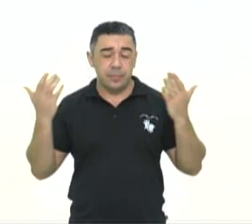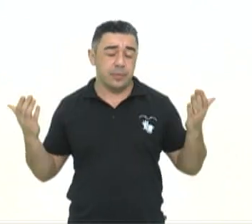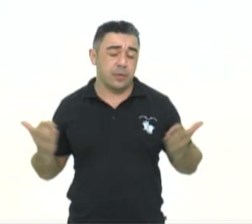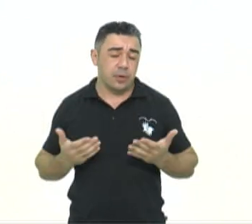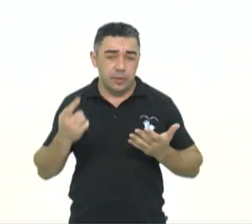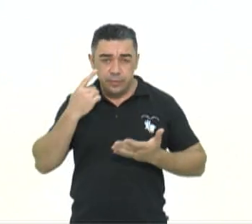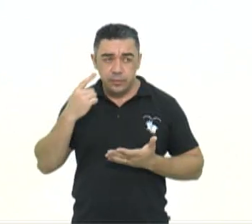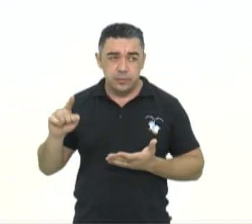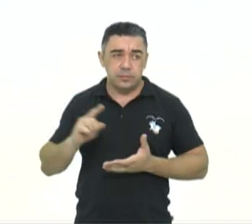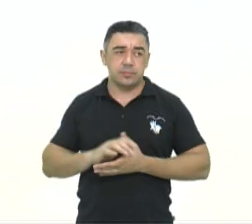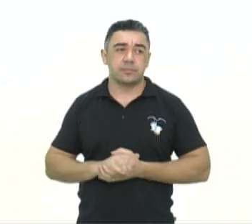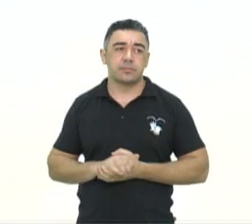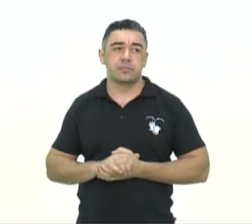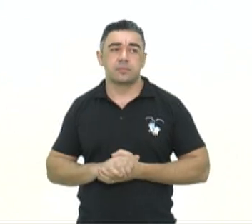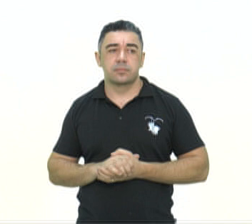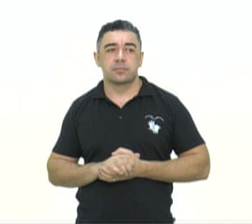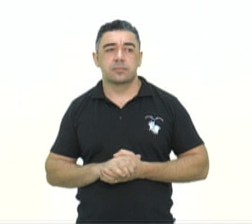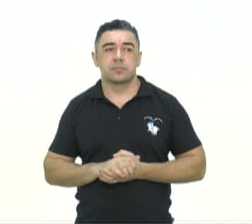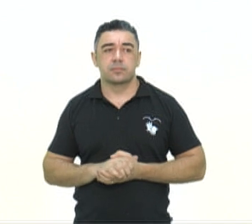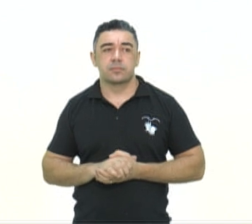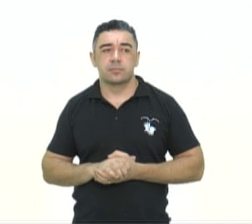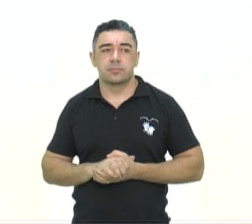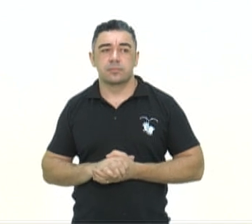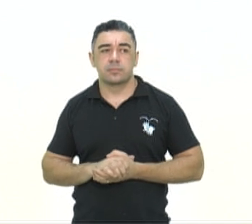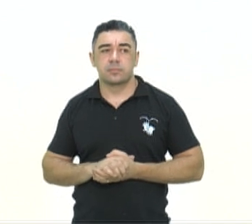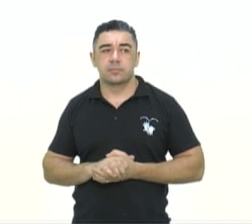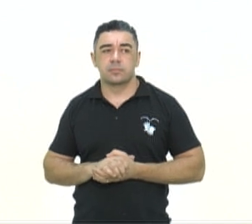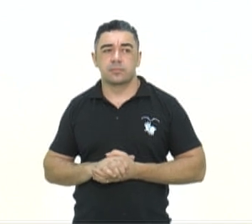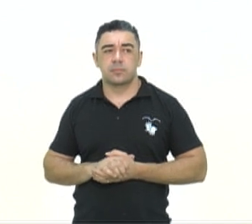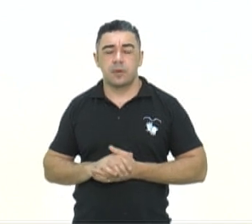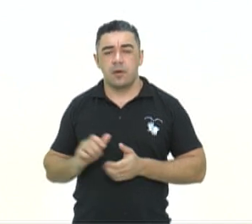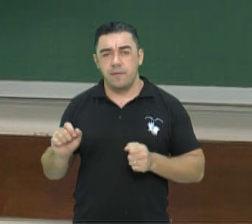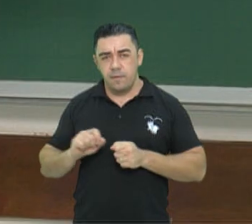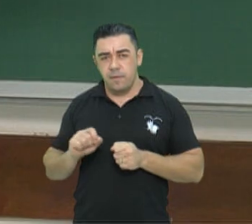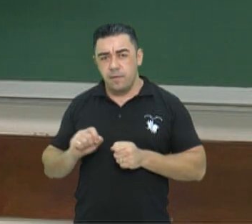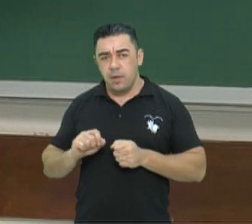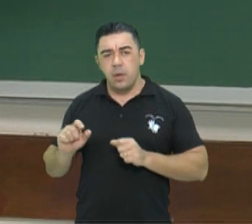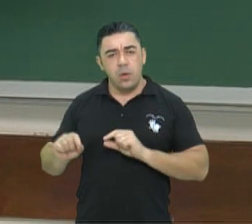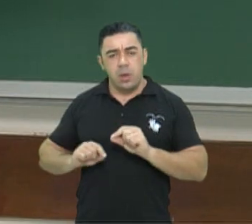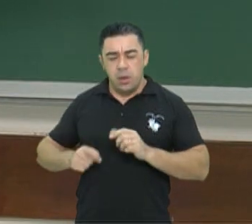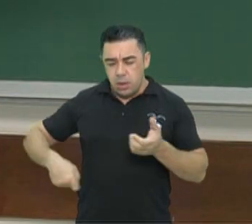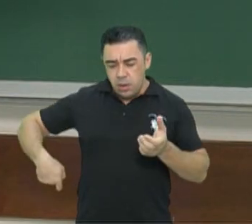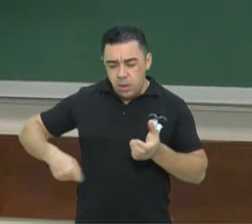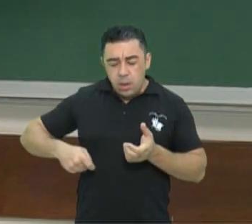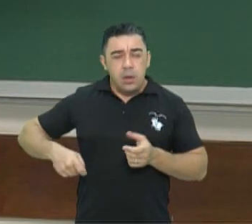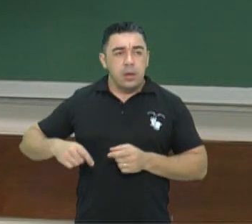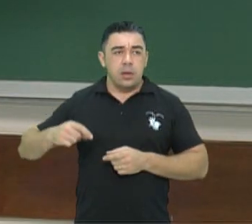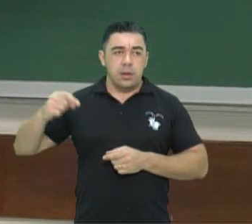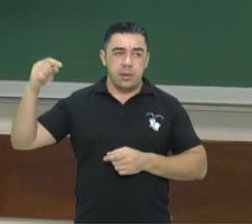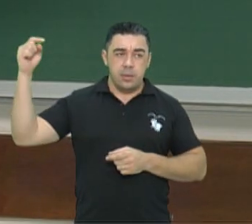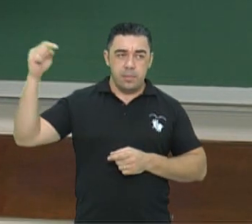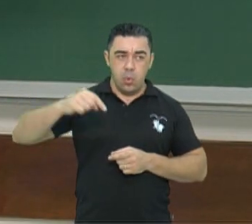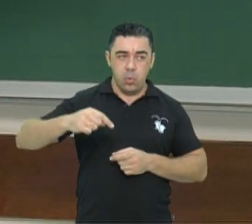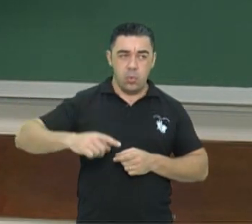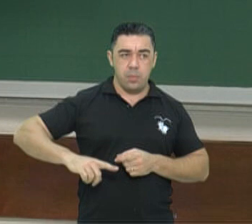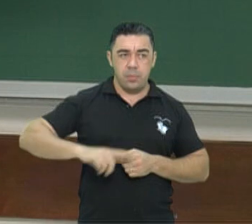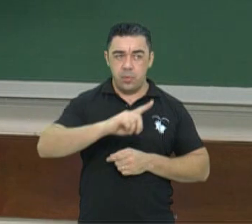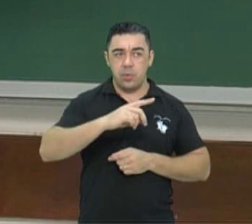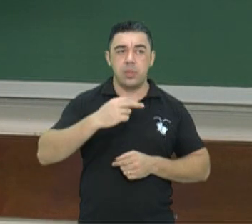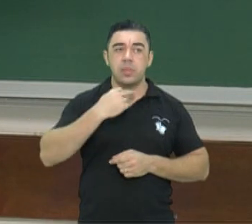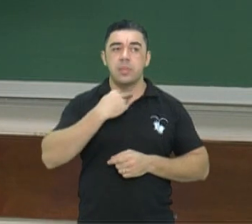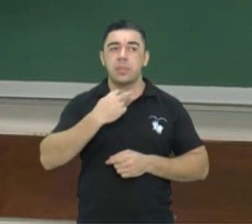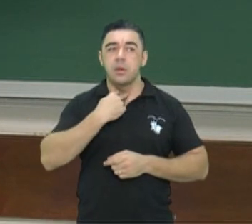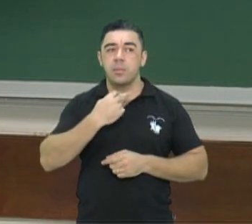Então, veja lá, eu tenho que, ele tem que jogar essa bola que não pegue